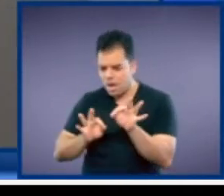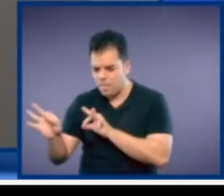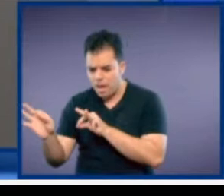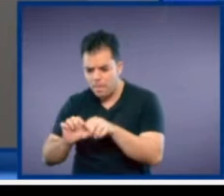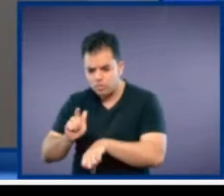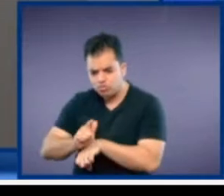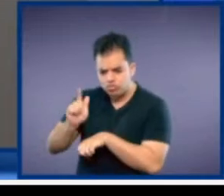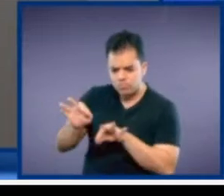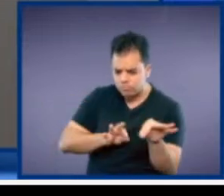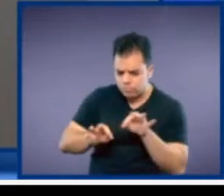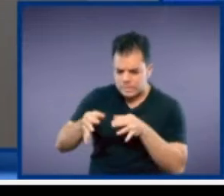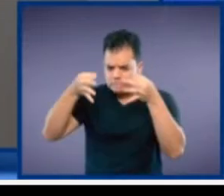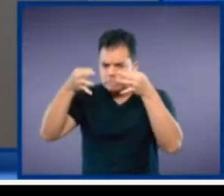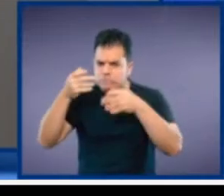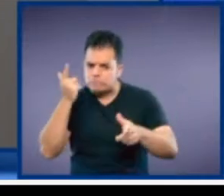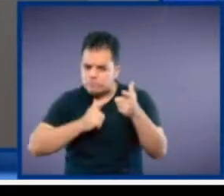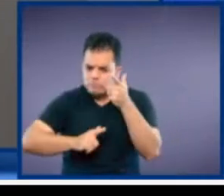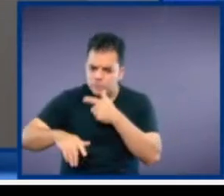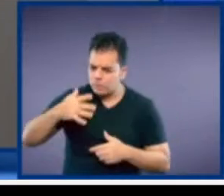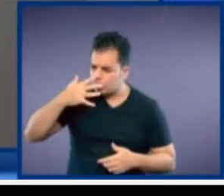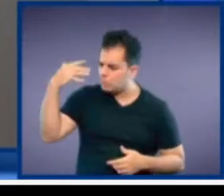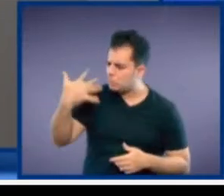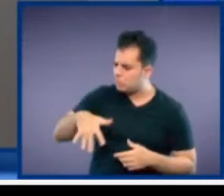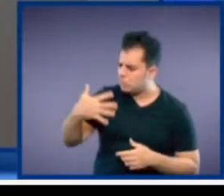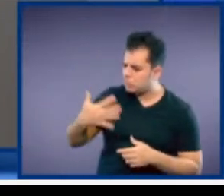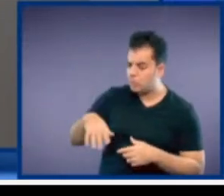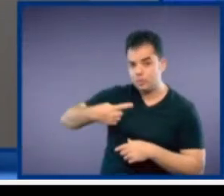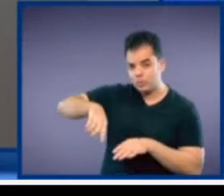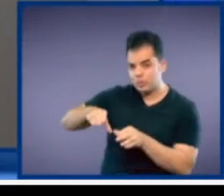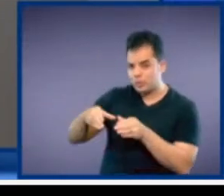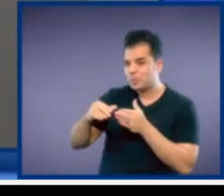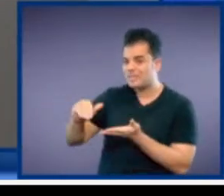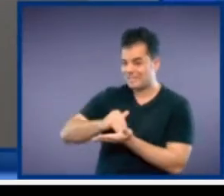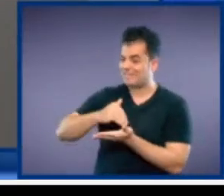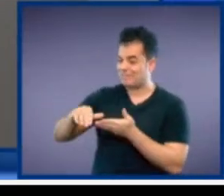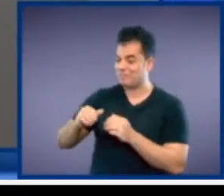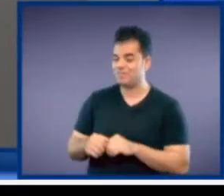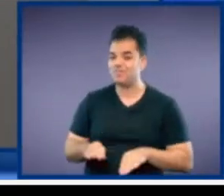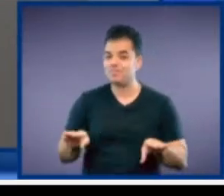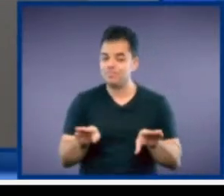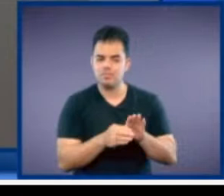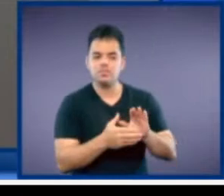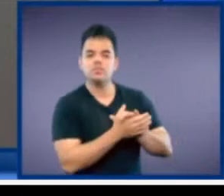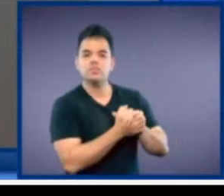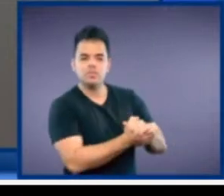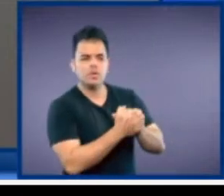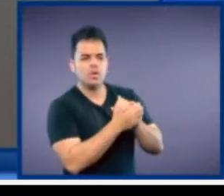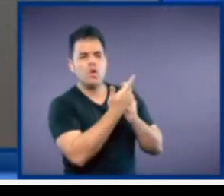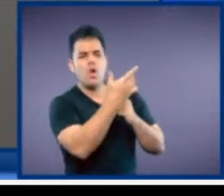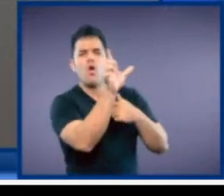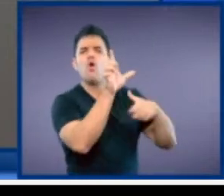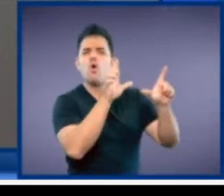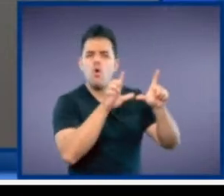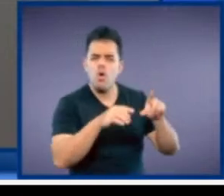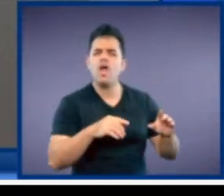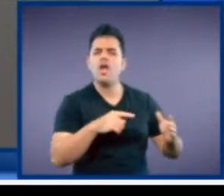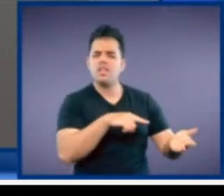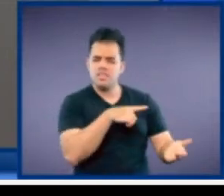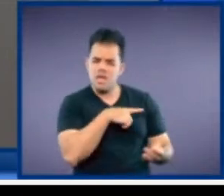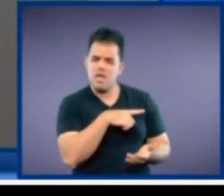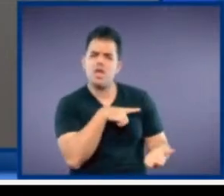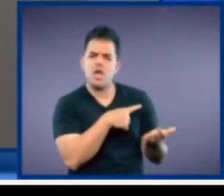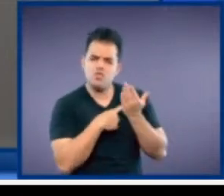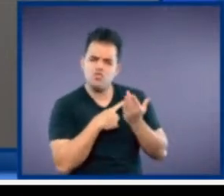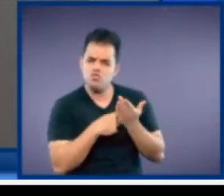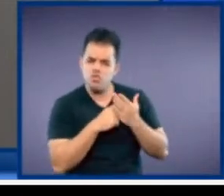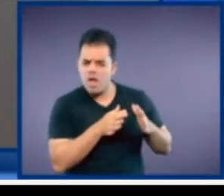e competência na nossa secretaria. Saúdo também outros que ajudaram a trilhar esse caminho e